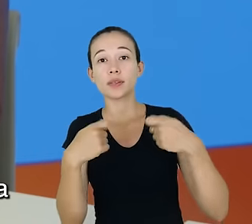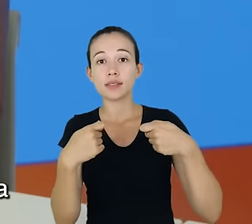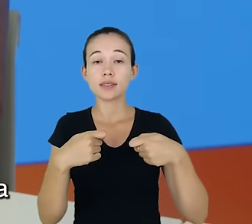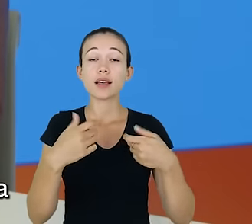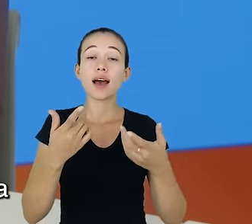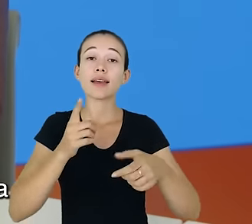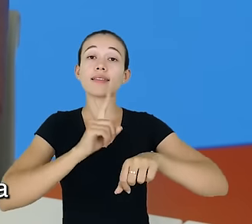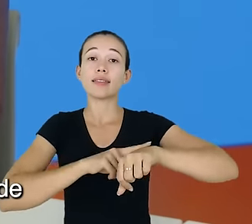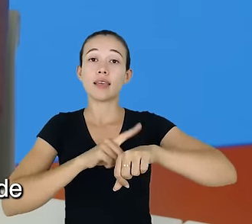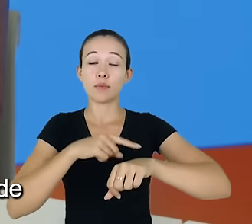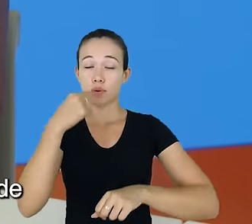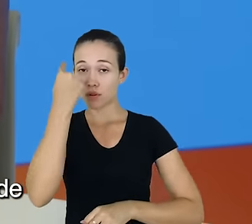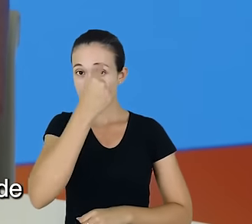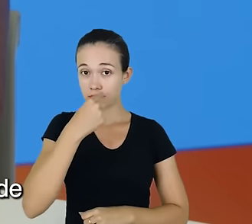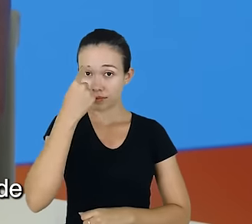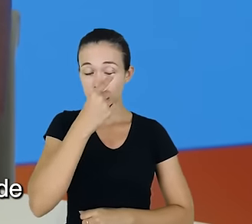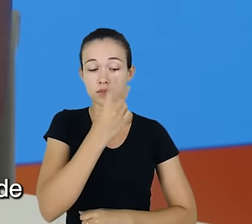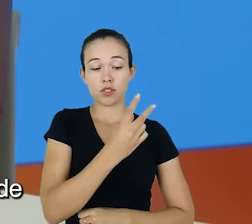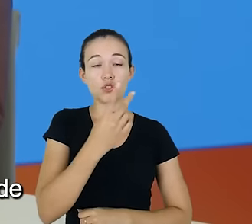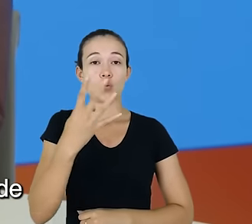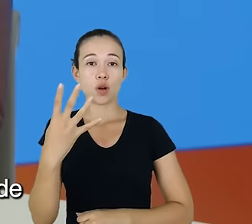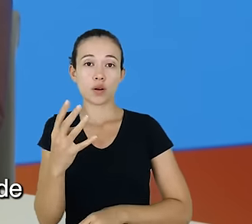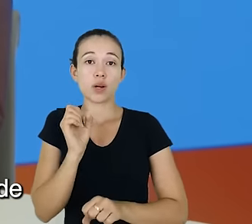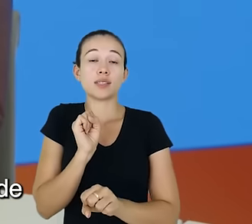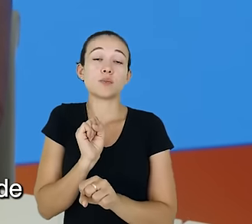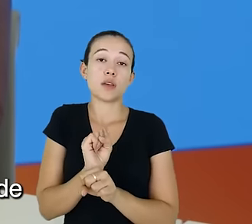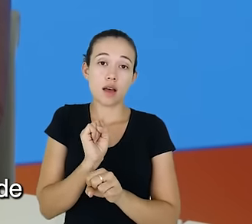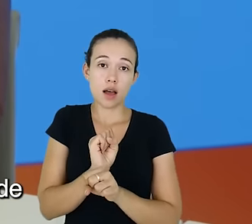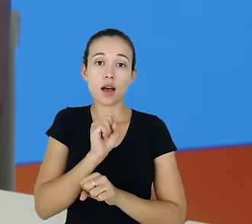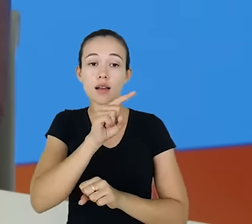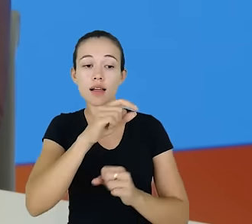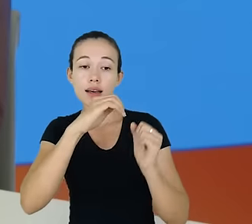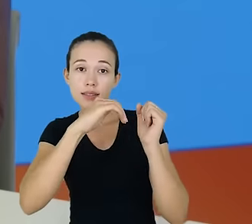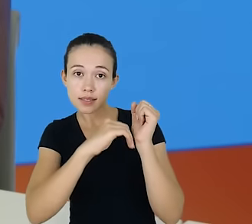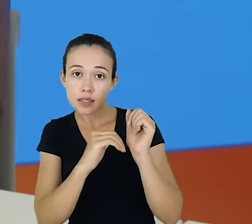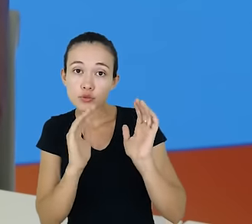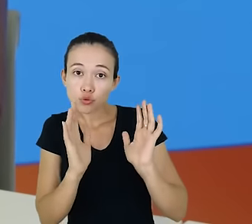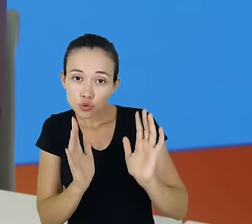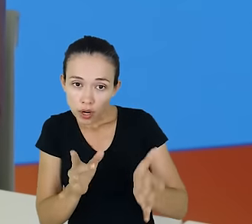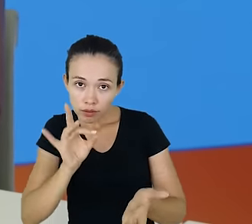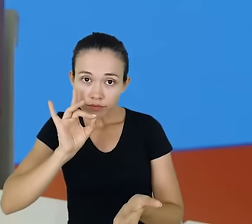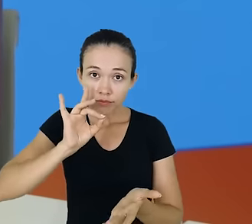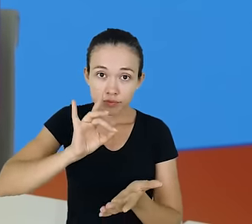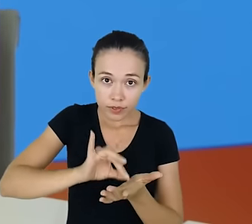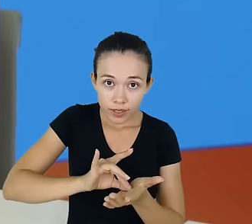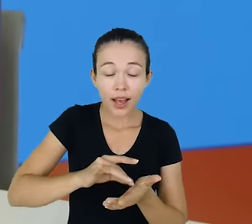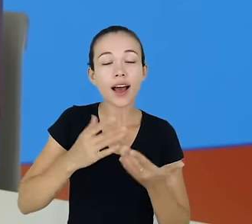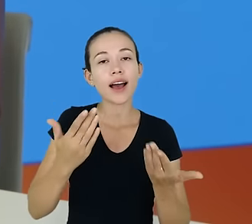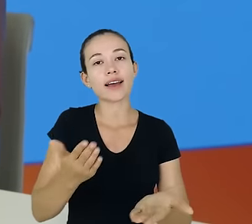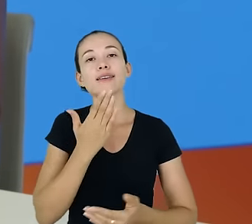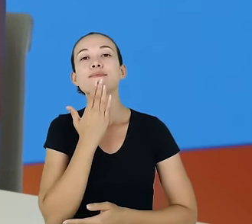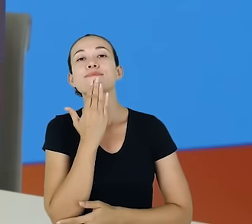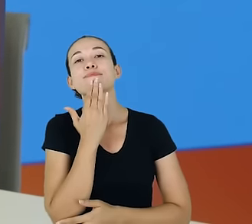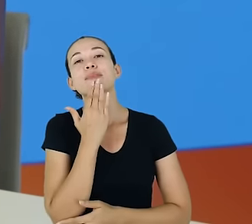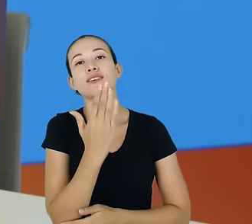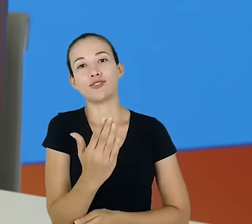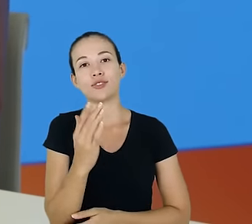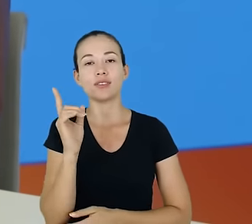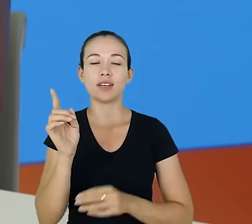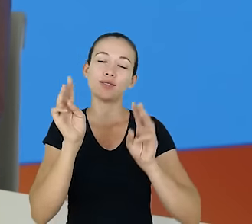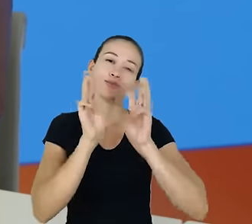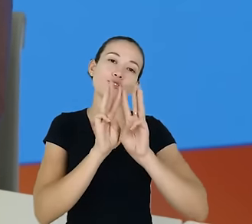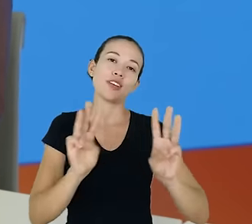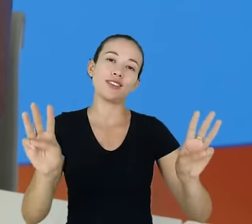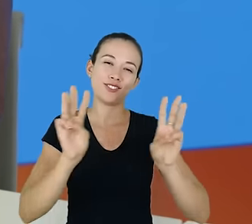24 horas paraa senha ter validade para depois essa senha tendo validade el conseguir fazer a solicitação no site